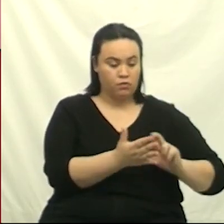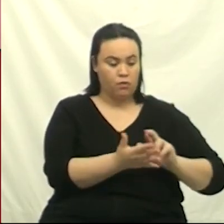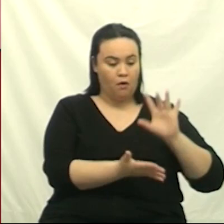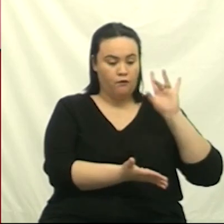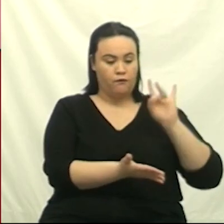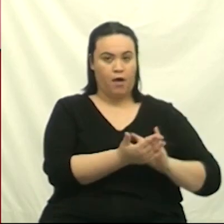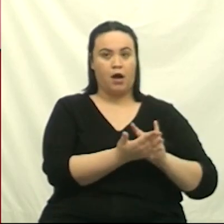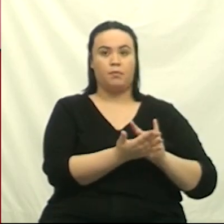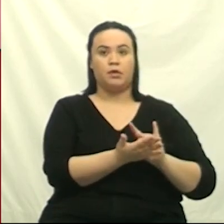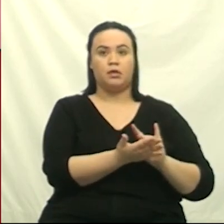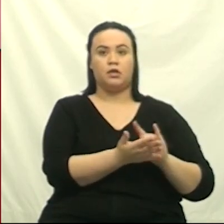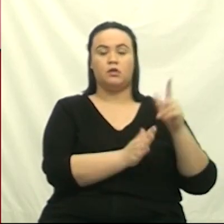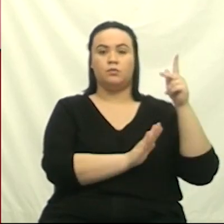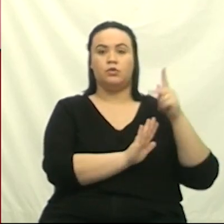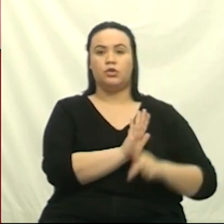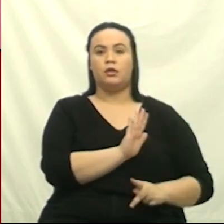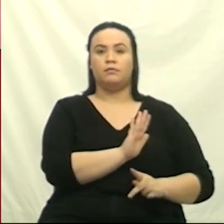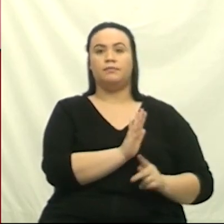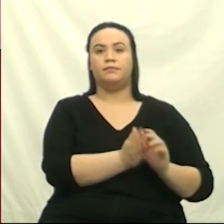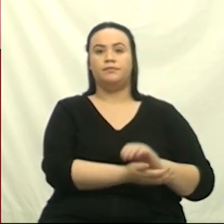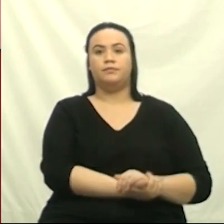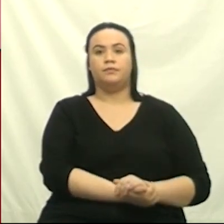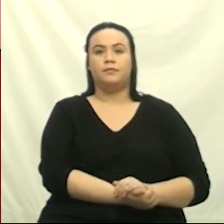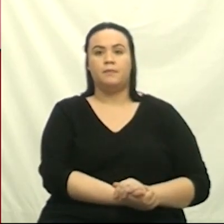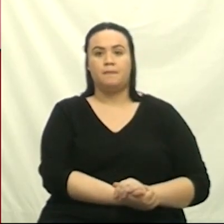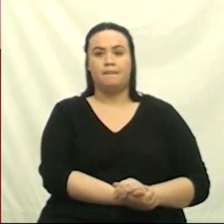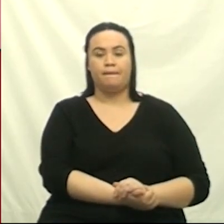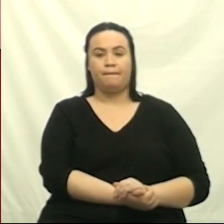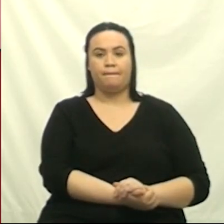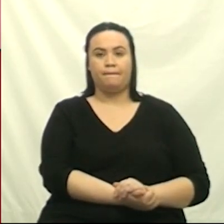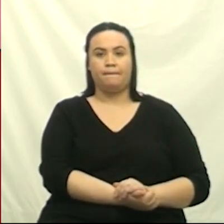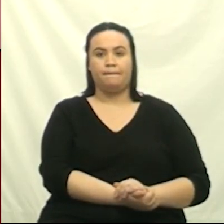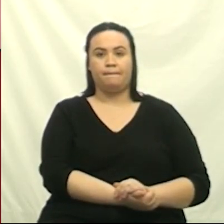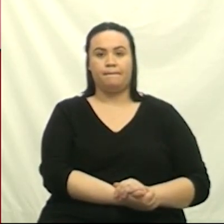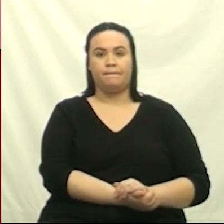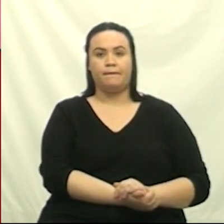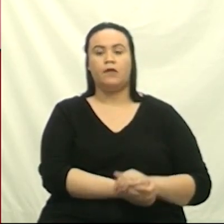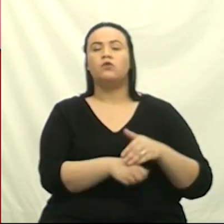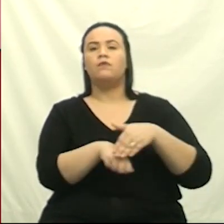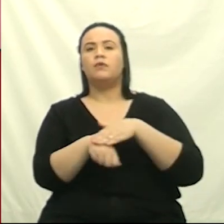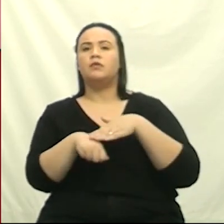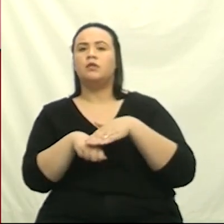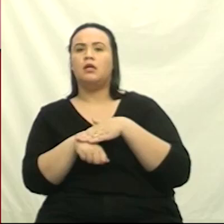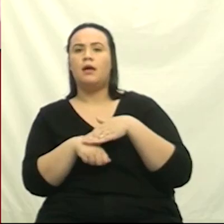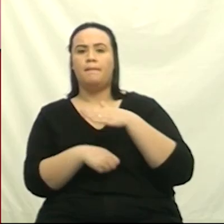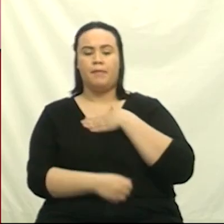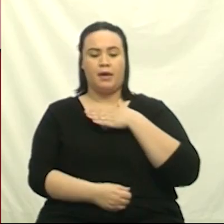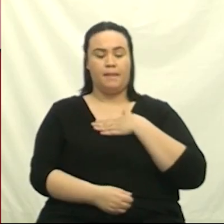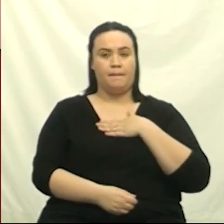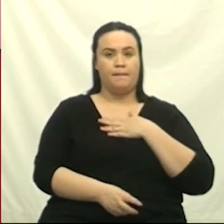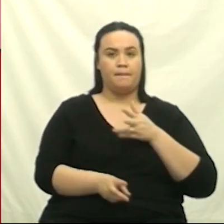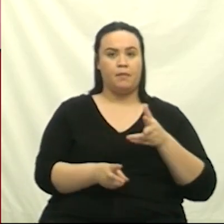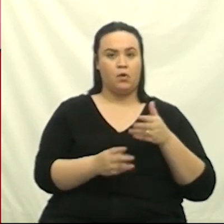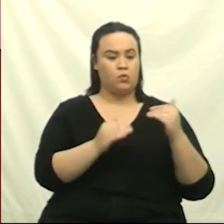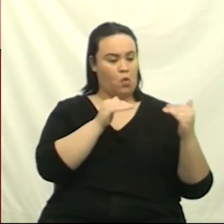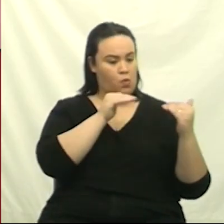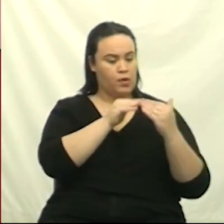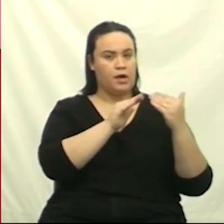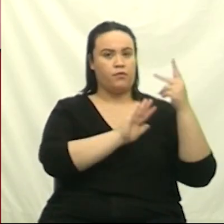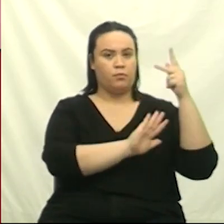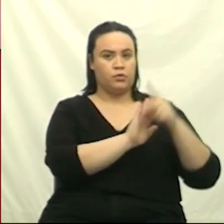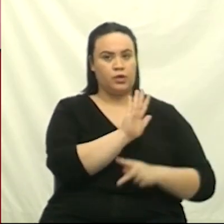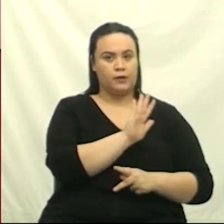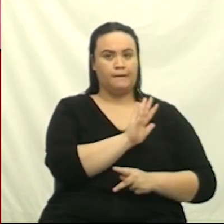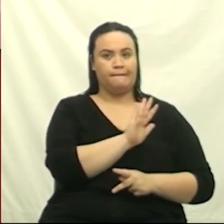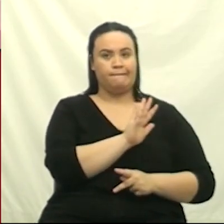legalidade e constitucionalidade desse projeto desde o primeiro momento já falei para a Juscelia e para o Reginaldo qual era a minha análise de mérito eu concordava com o projeto no